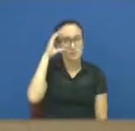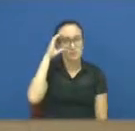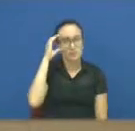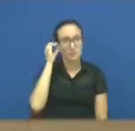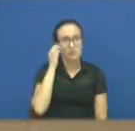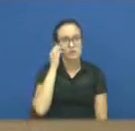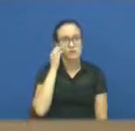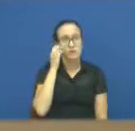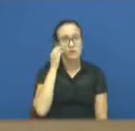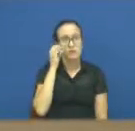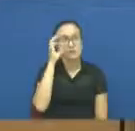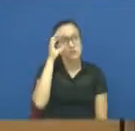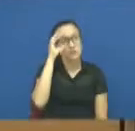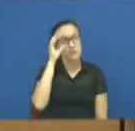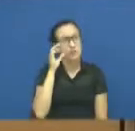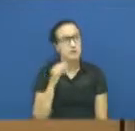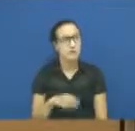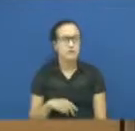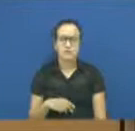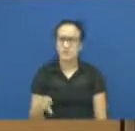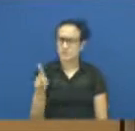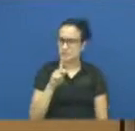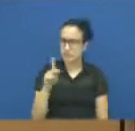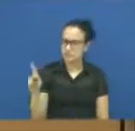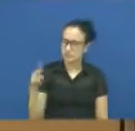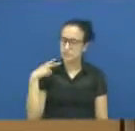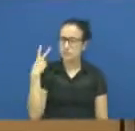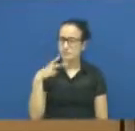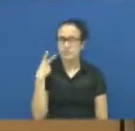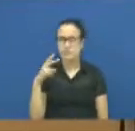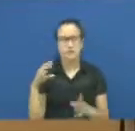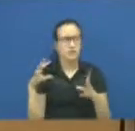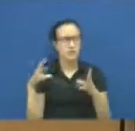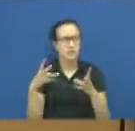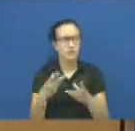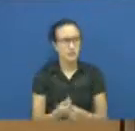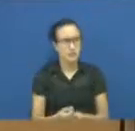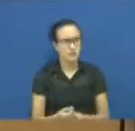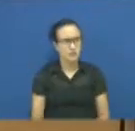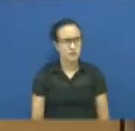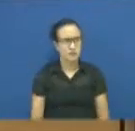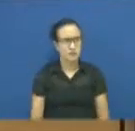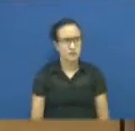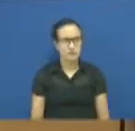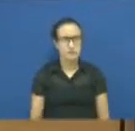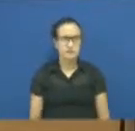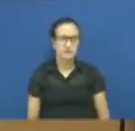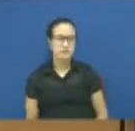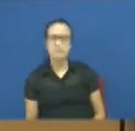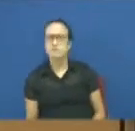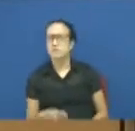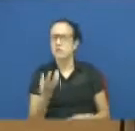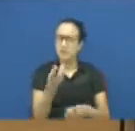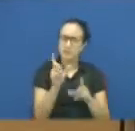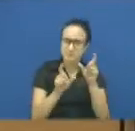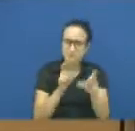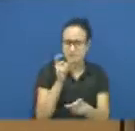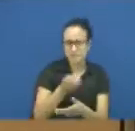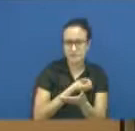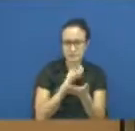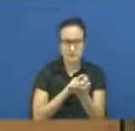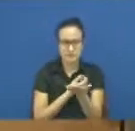Senhor presidente, senhoras vereadoras, senhores vereadores, público que nos acompanha, meio de comunicação que nos assiste e nos